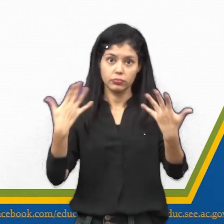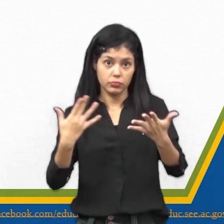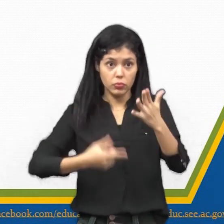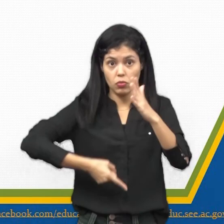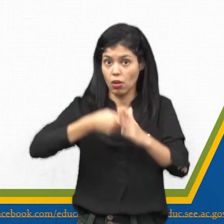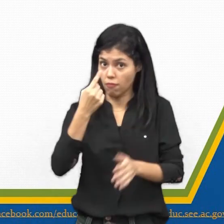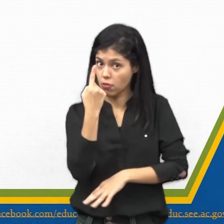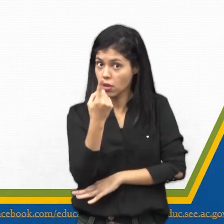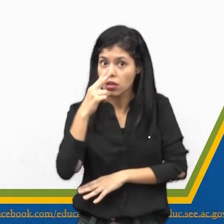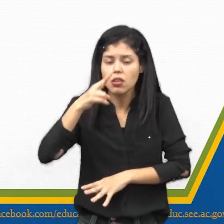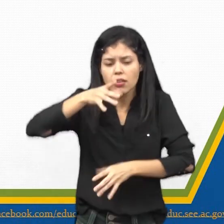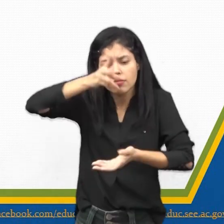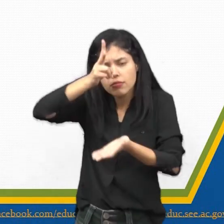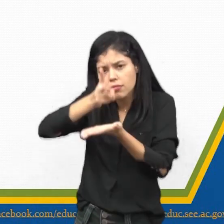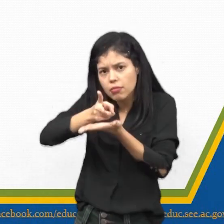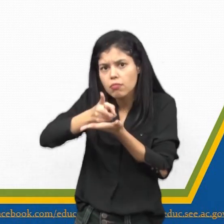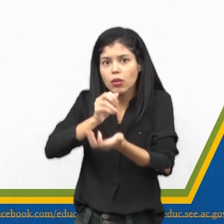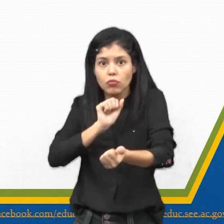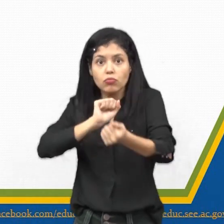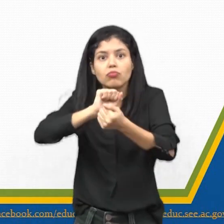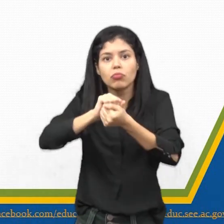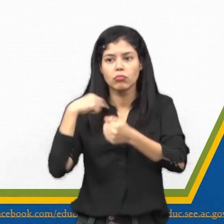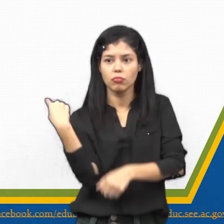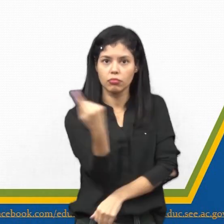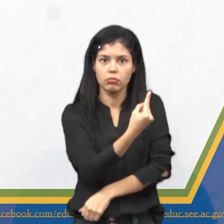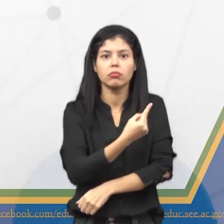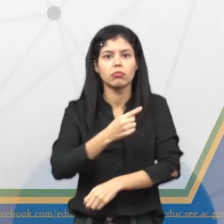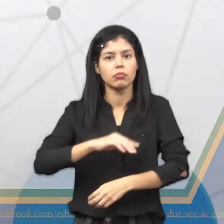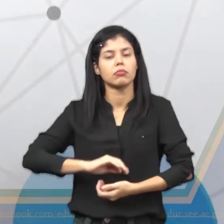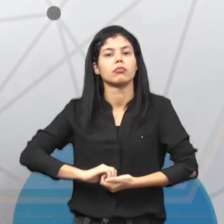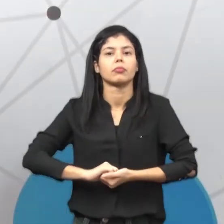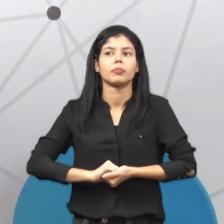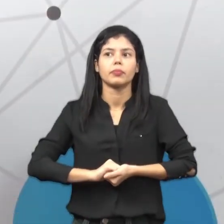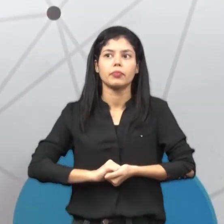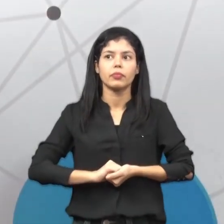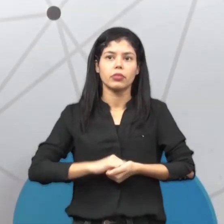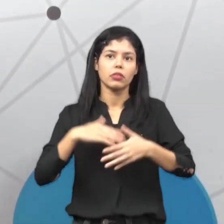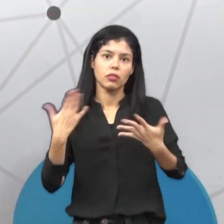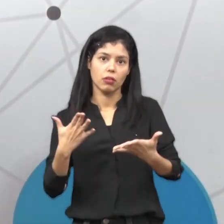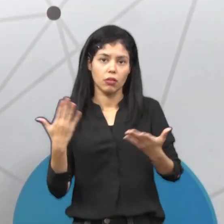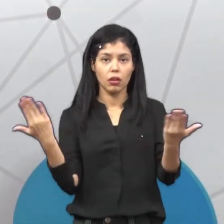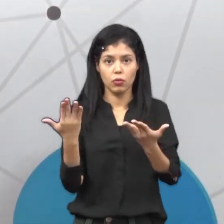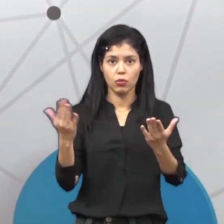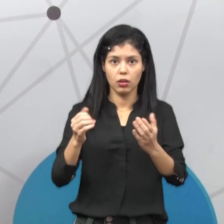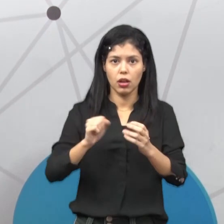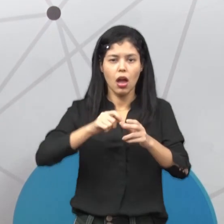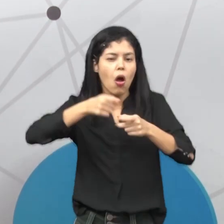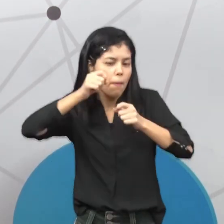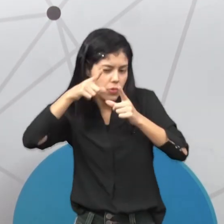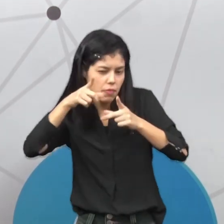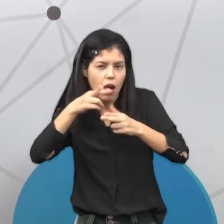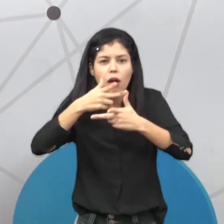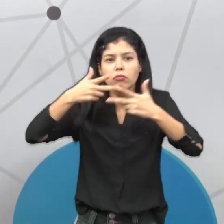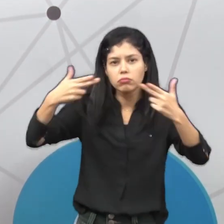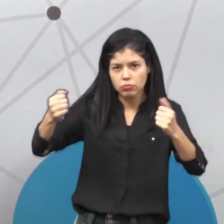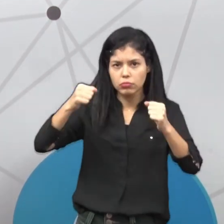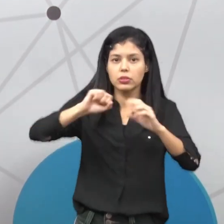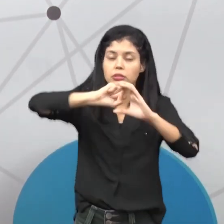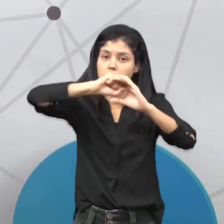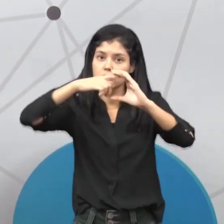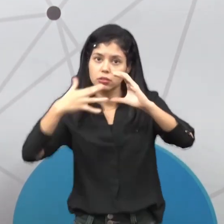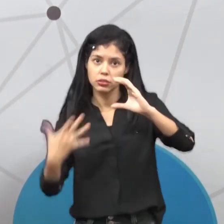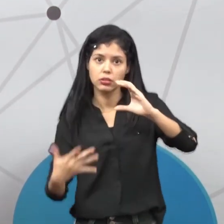vez que os gases estão sempre presentes no nosso dia a dia. Vamos agora observar algumas características dos